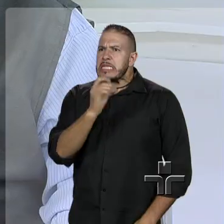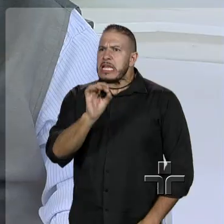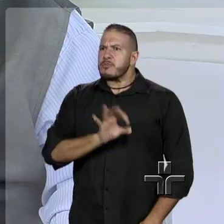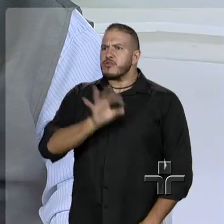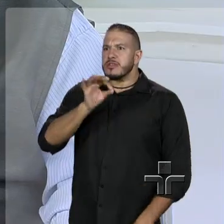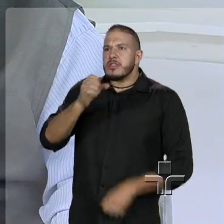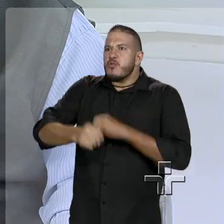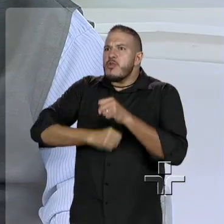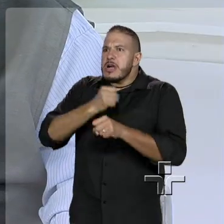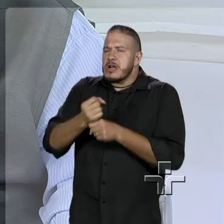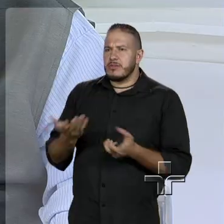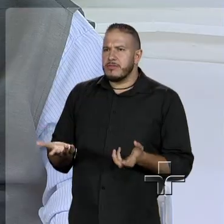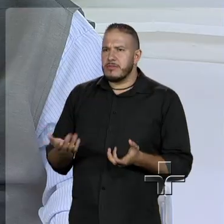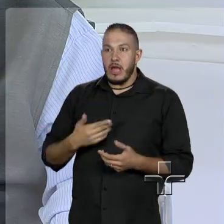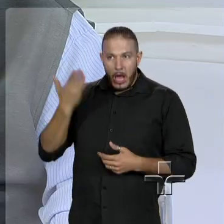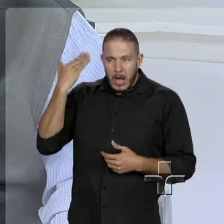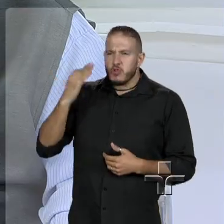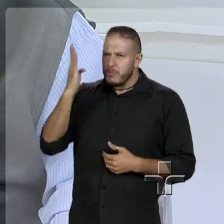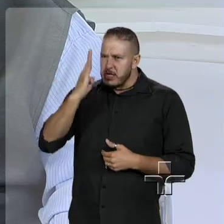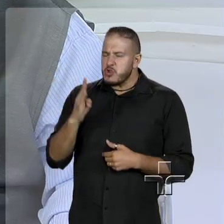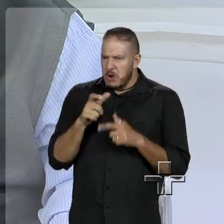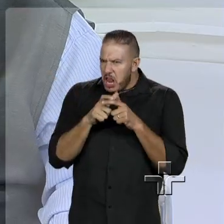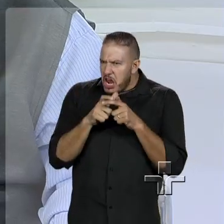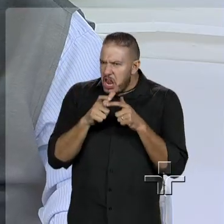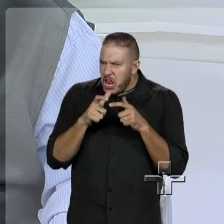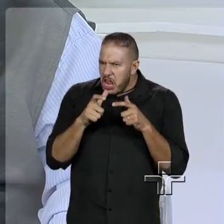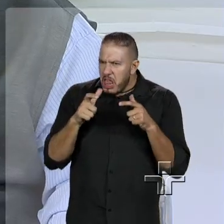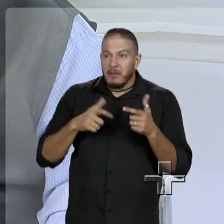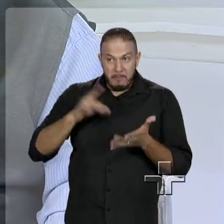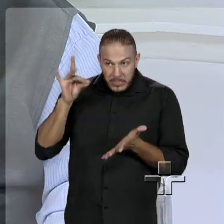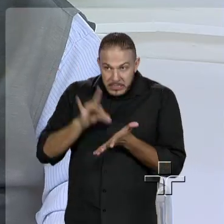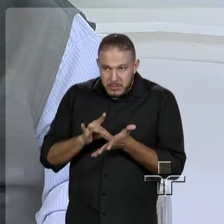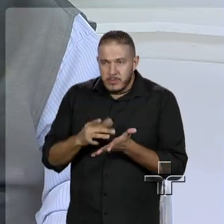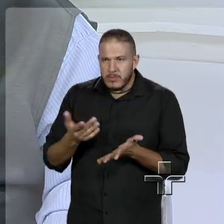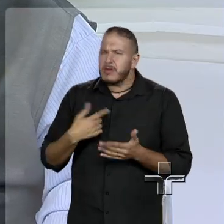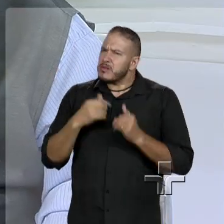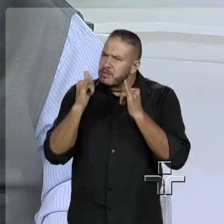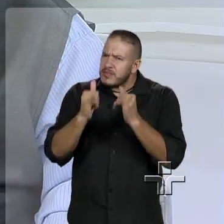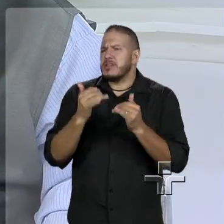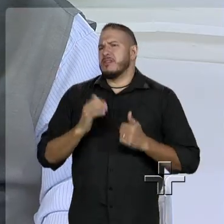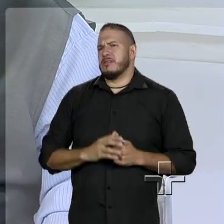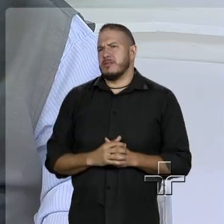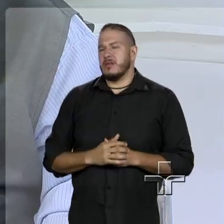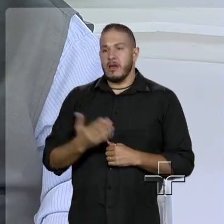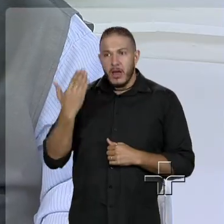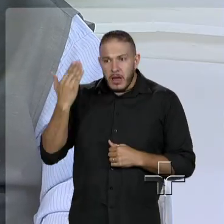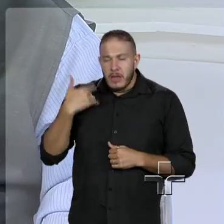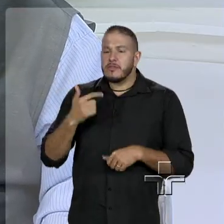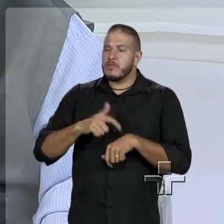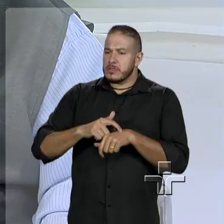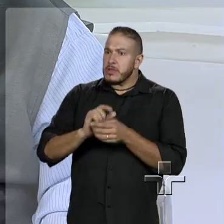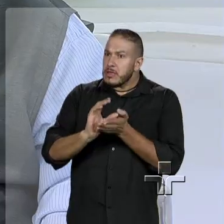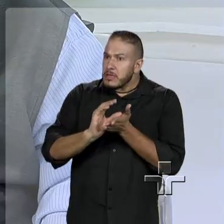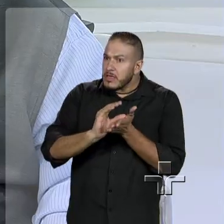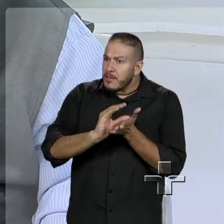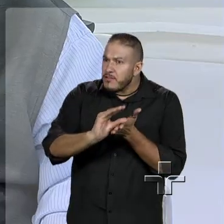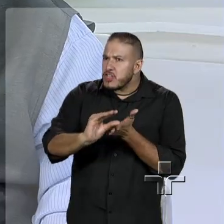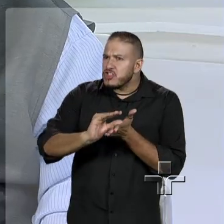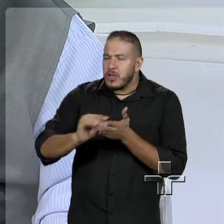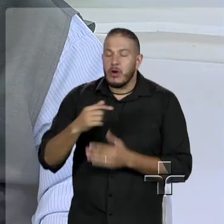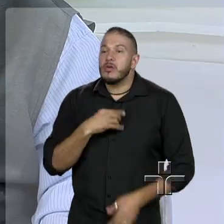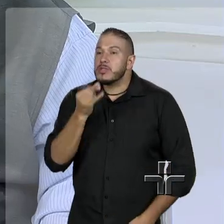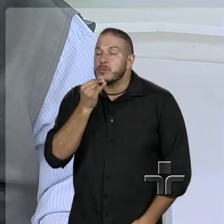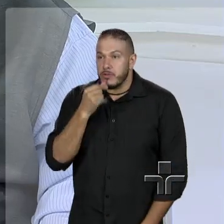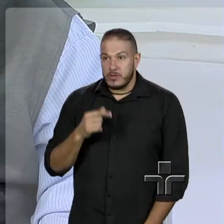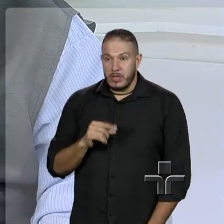ano. Quando o Brasil crescia de verdade, é o que eu disse, você investia, de cada R$ 25 que